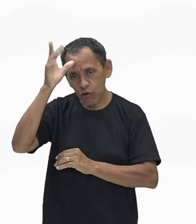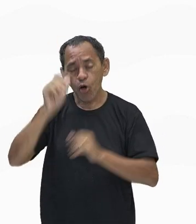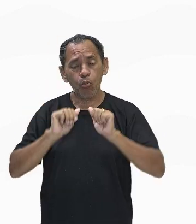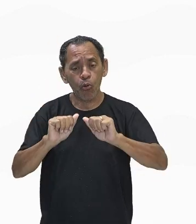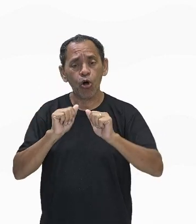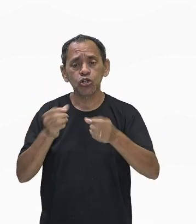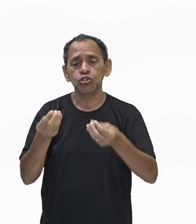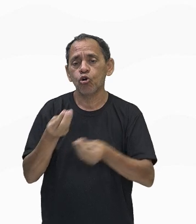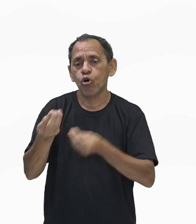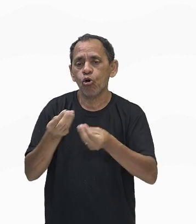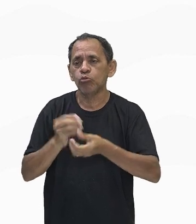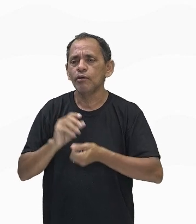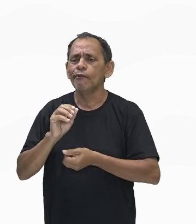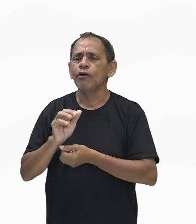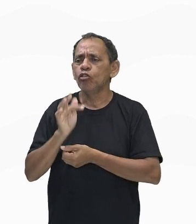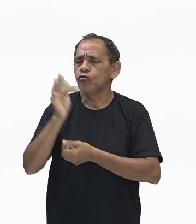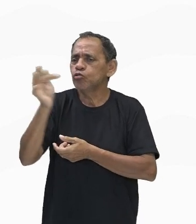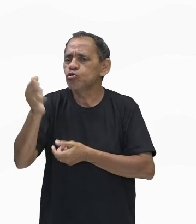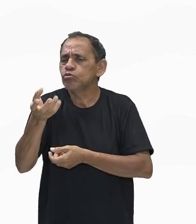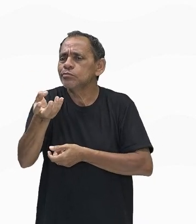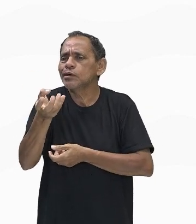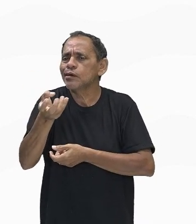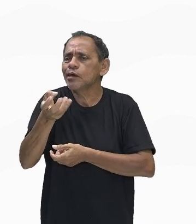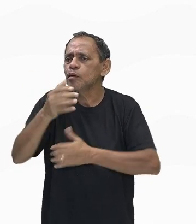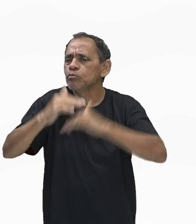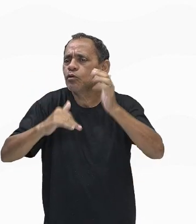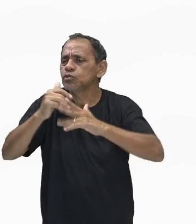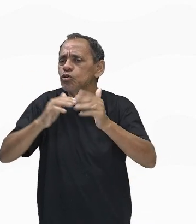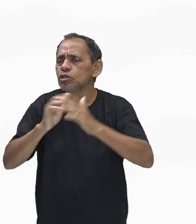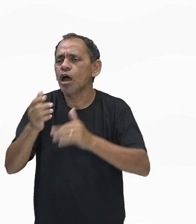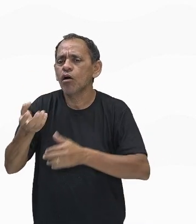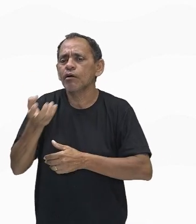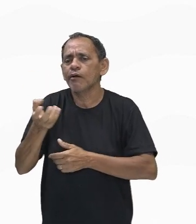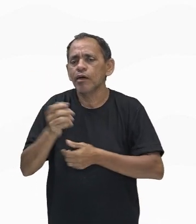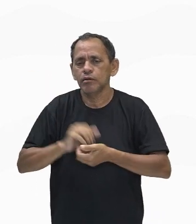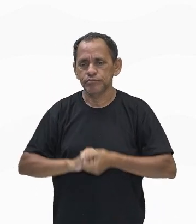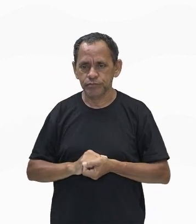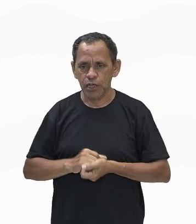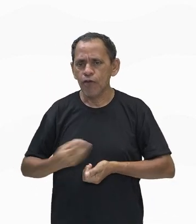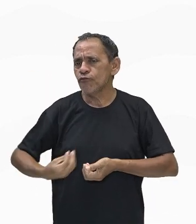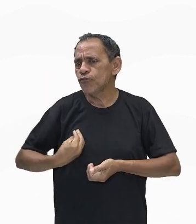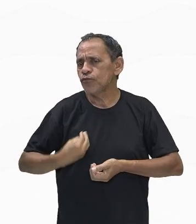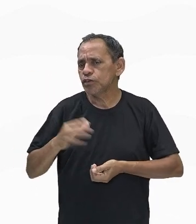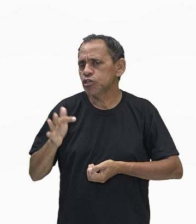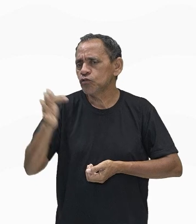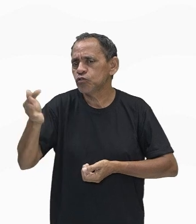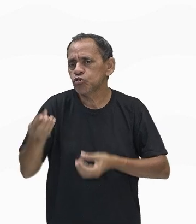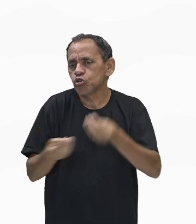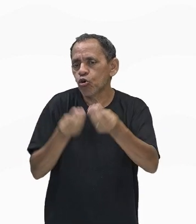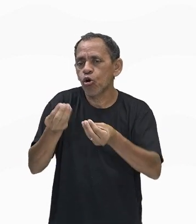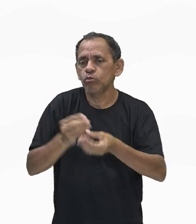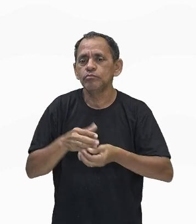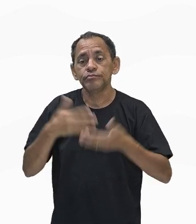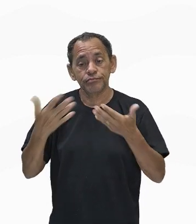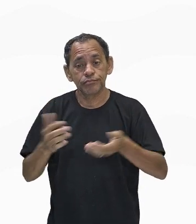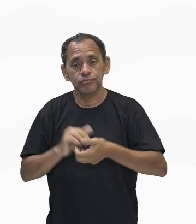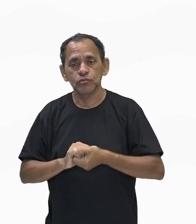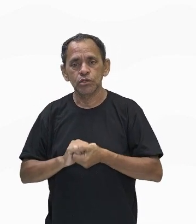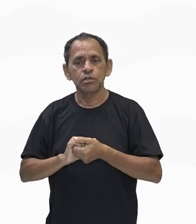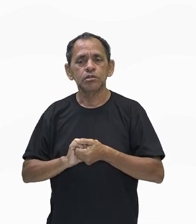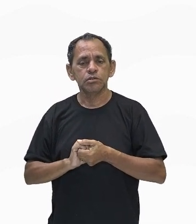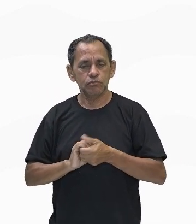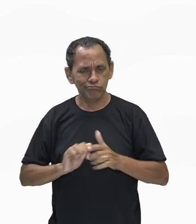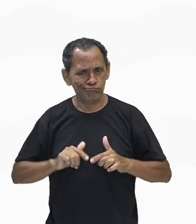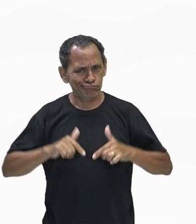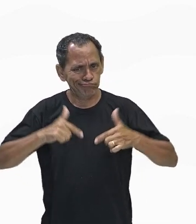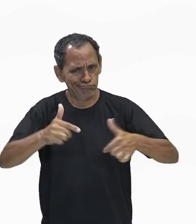você quer ser, potencializando quem você é. Ok? Então, se você desenvolve cada vez mais